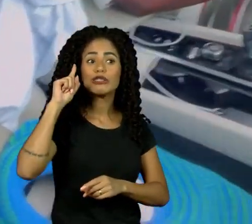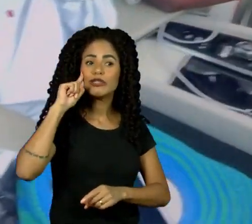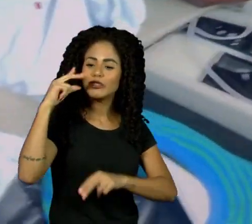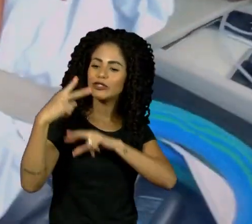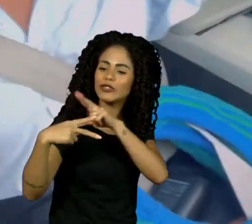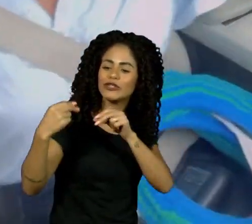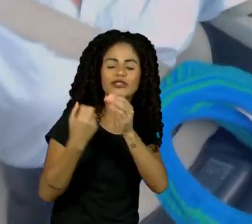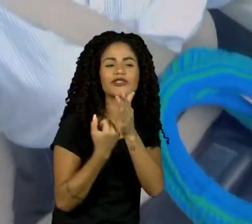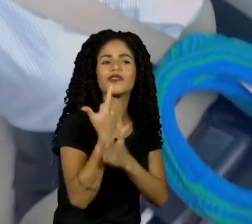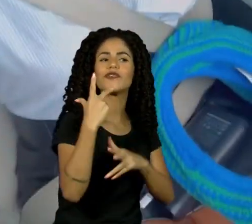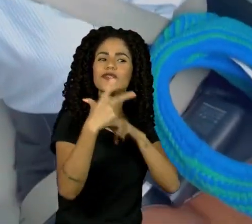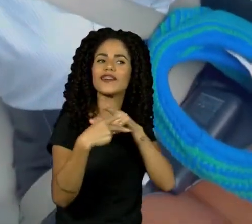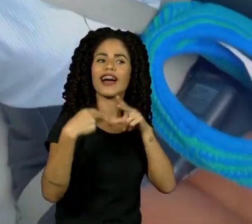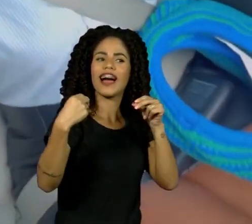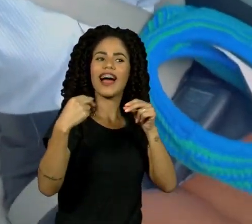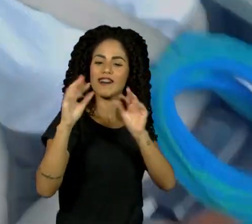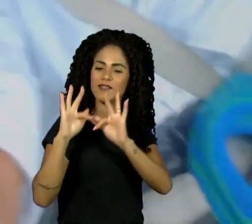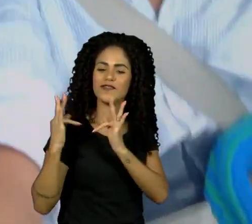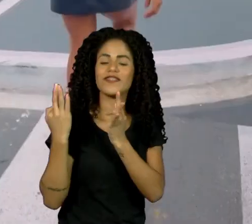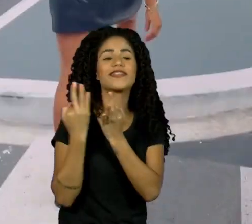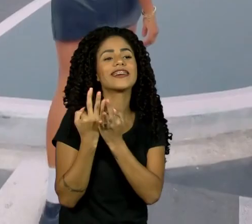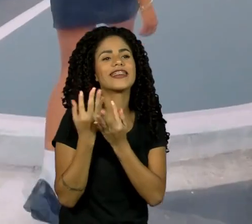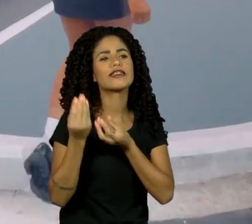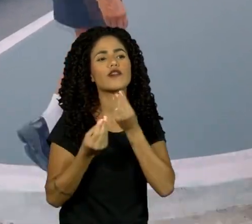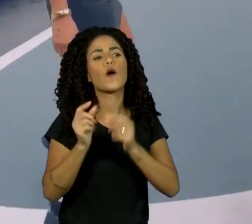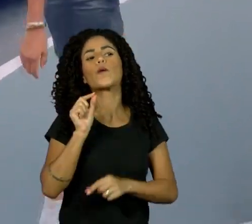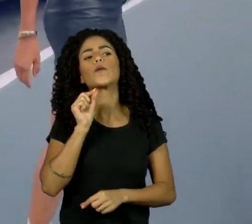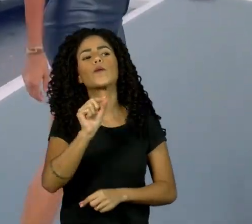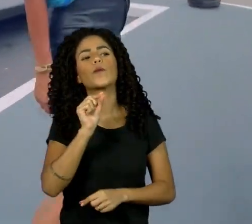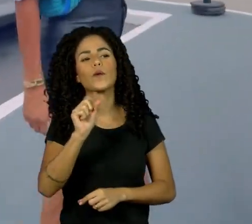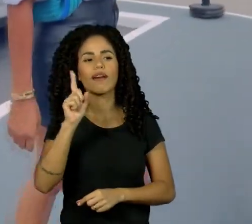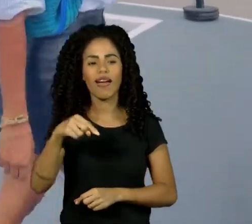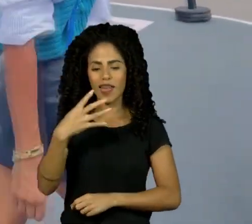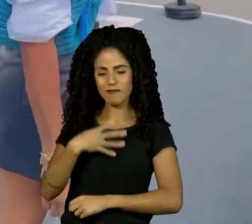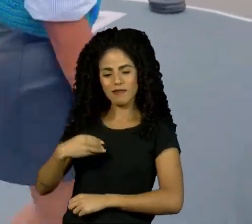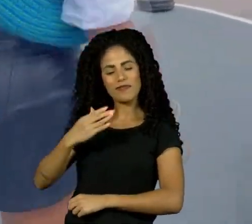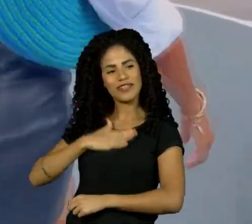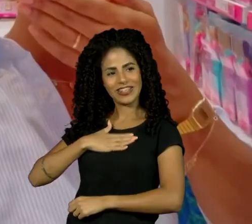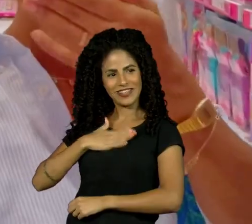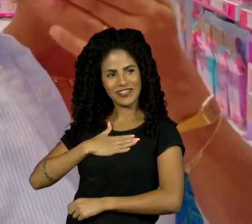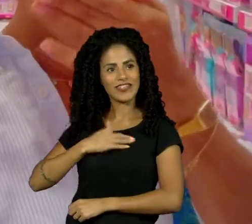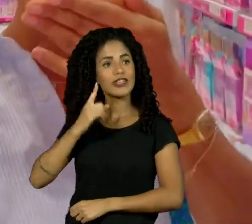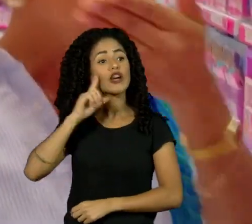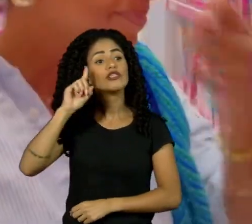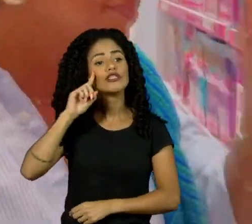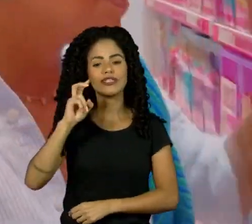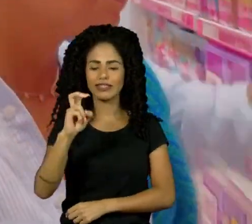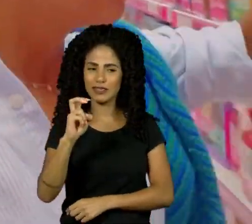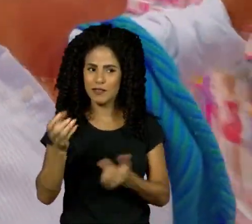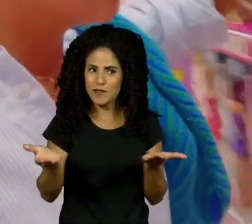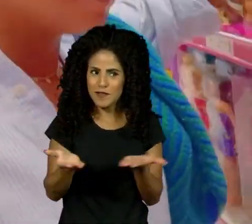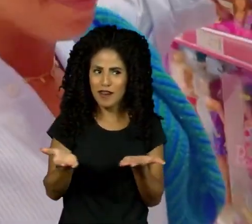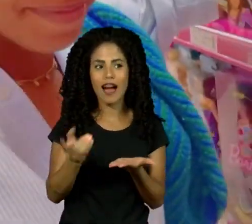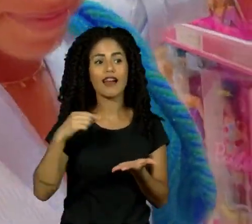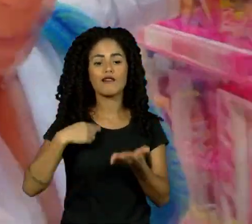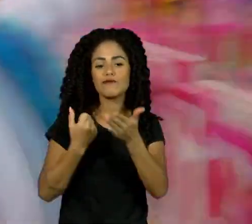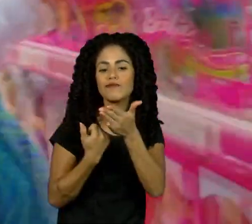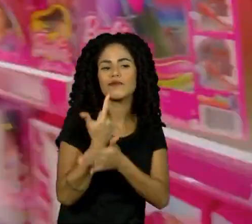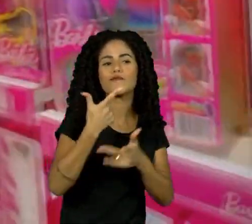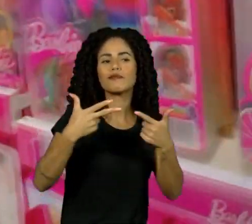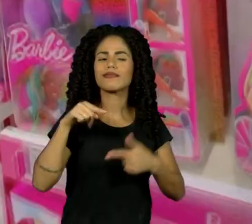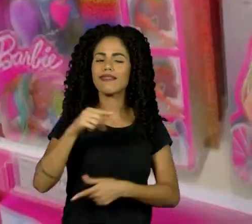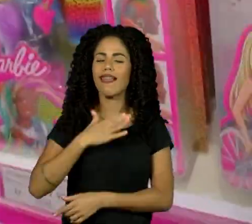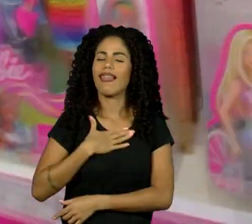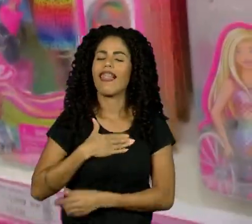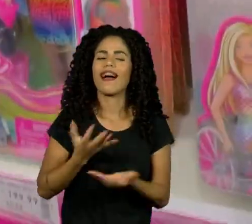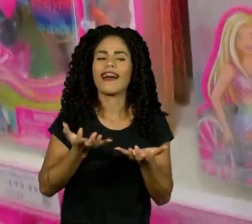aniversário com a família Preta Milionária. E o presente, é claro que é pra Zahara, o aniversário dela tá chegando dia 5 e a gente vai comprar uma coisa que ela quer